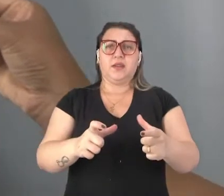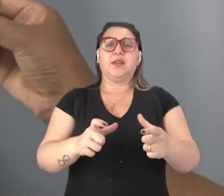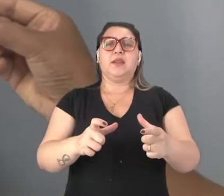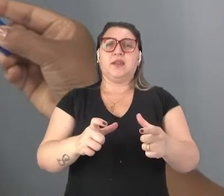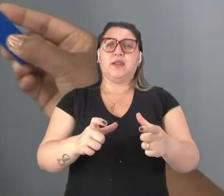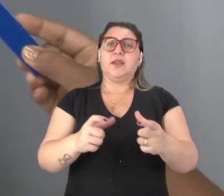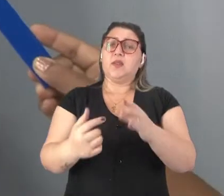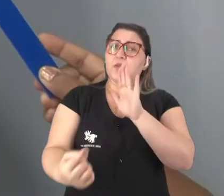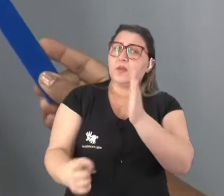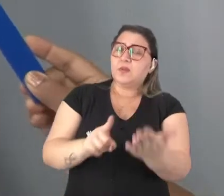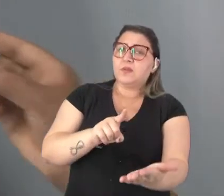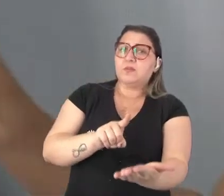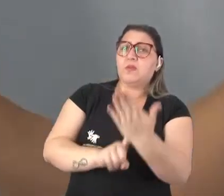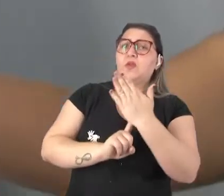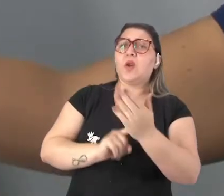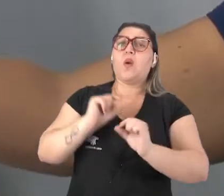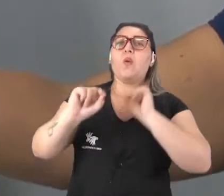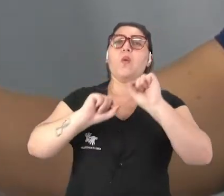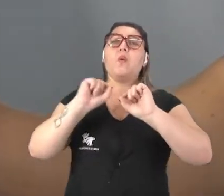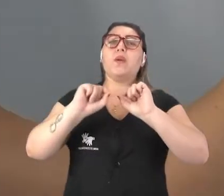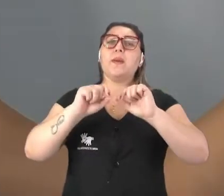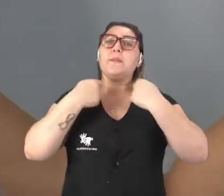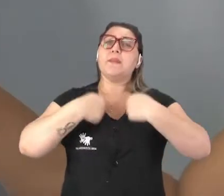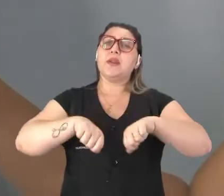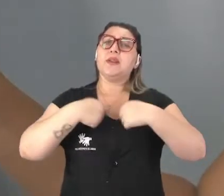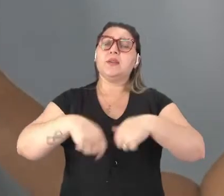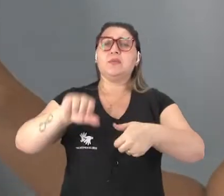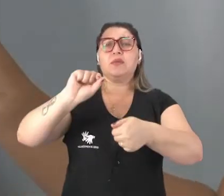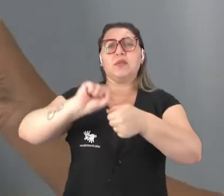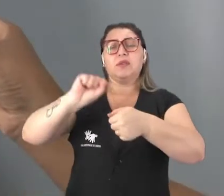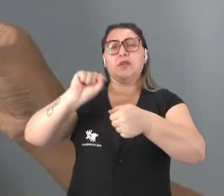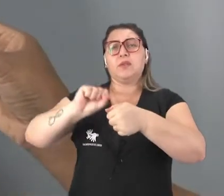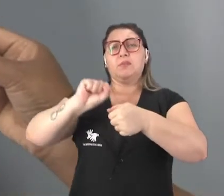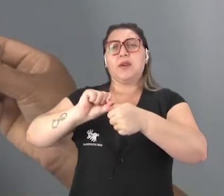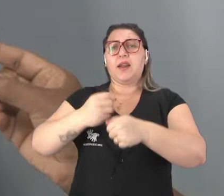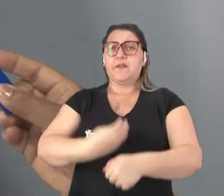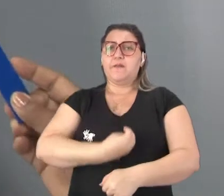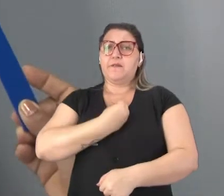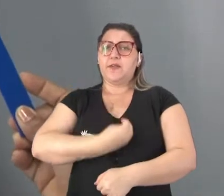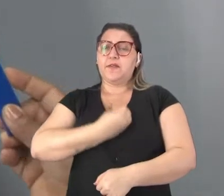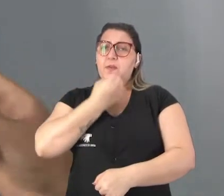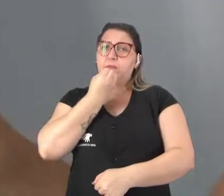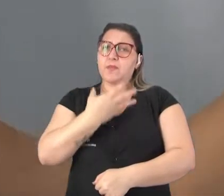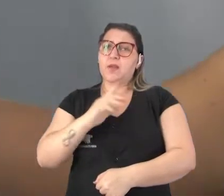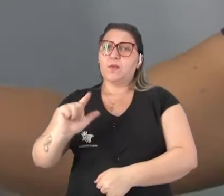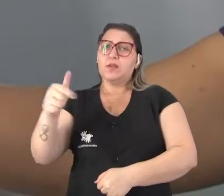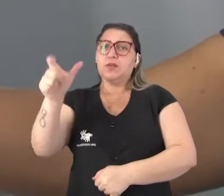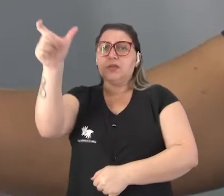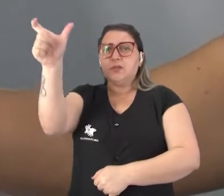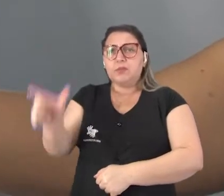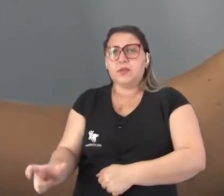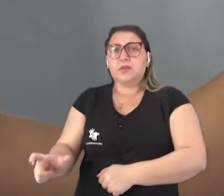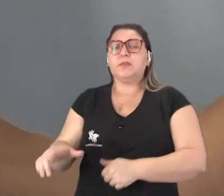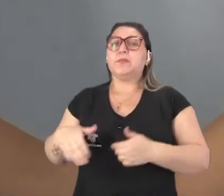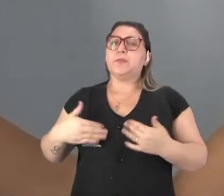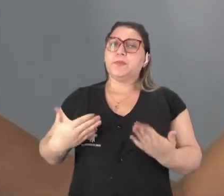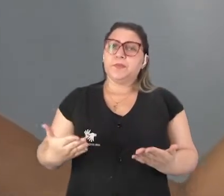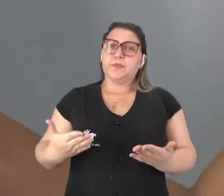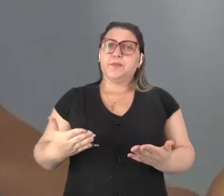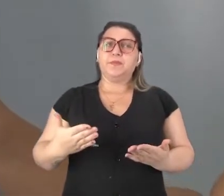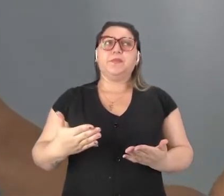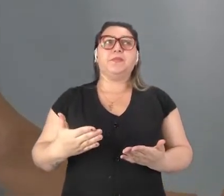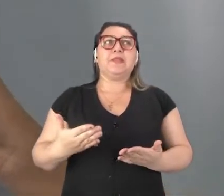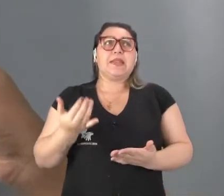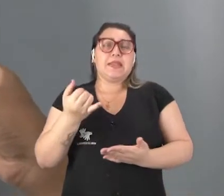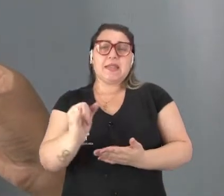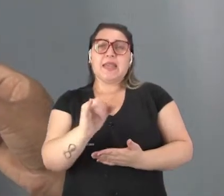nos mostram o que devemos fazer para conviver bem com as outras pessoas.